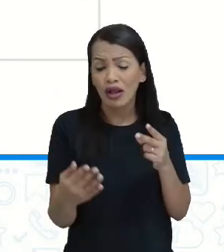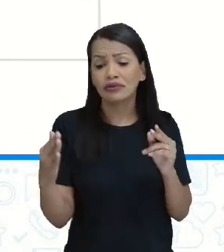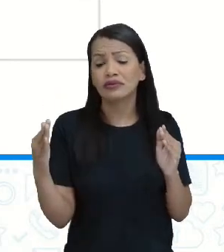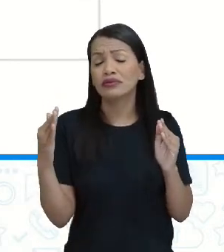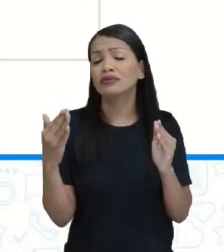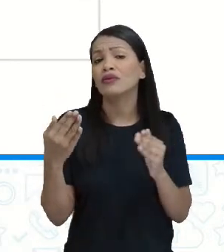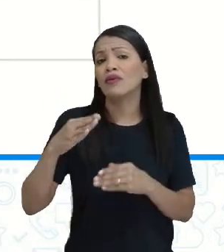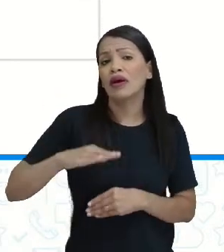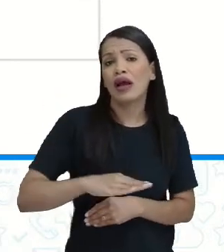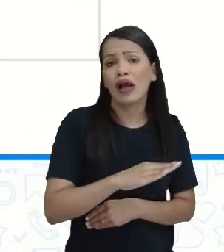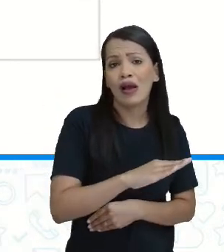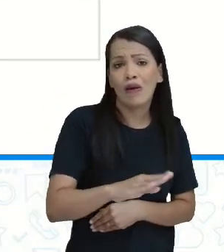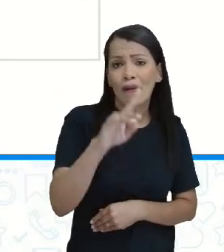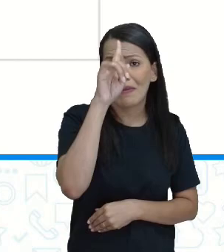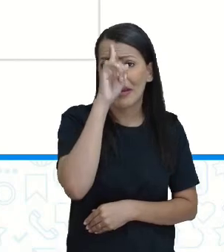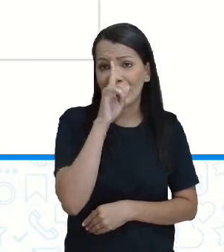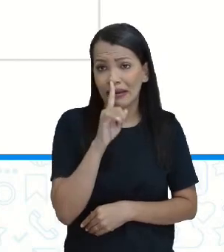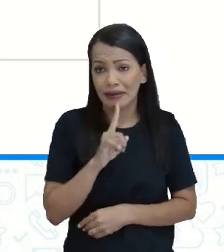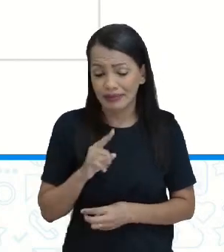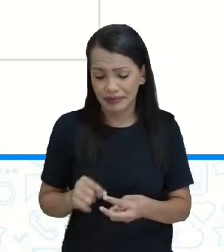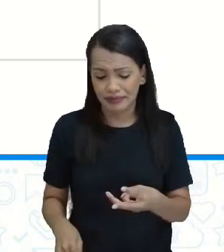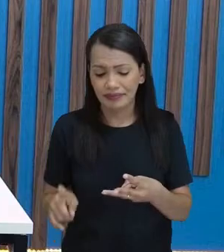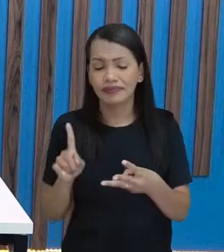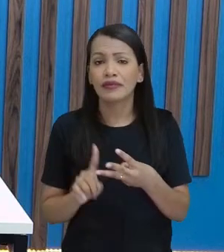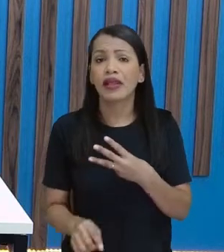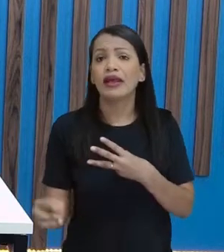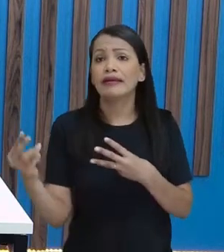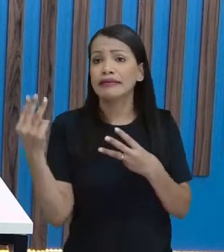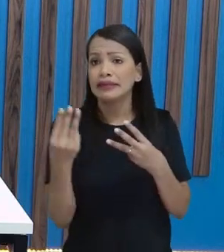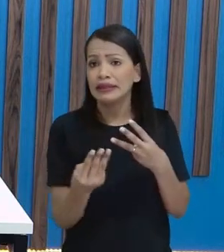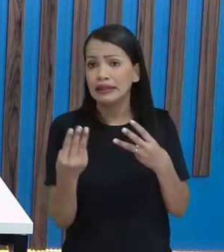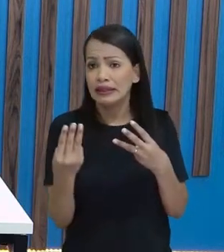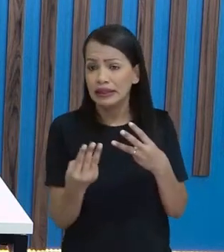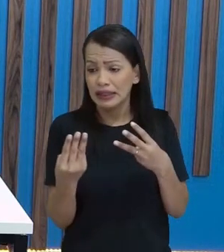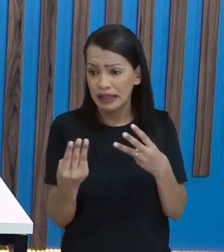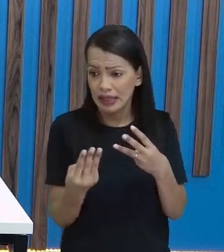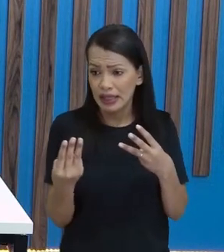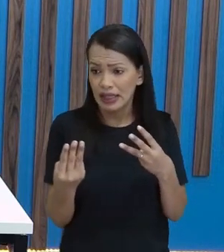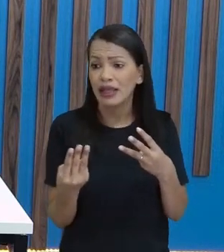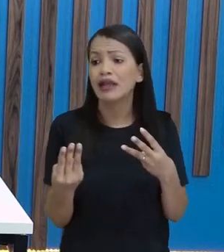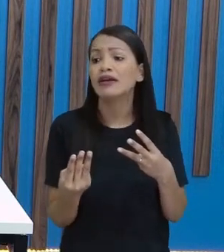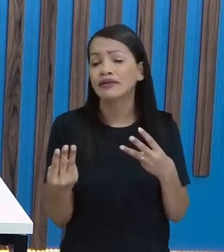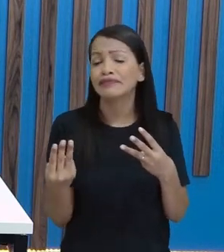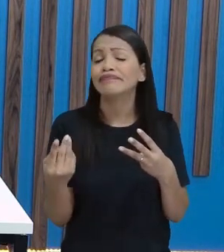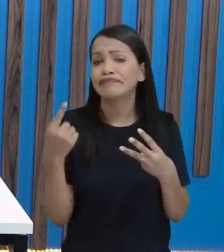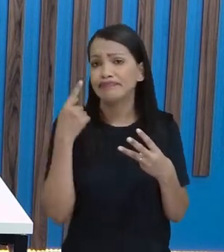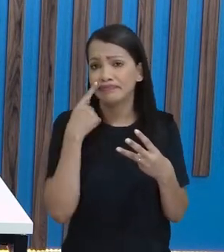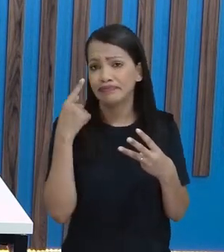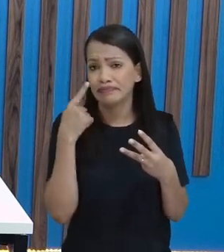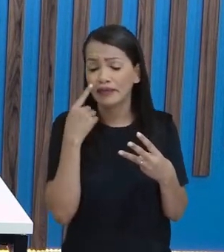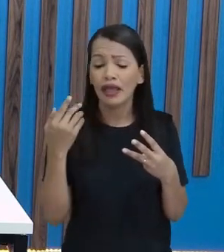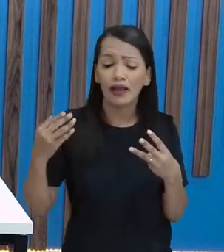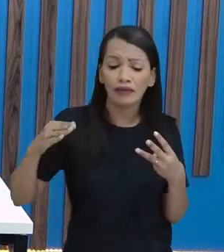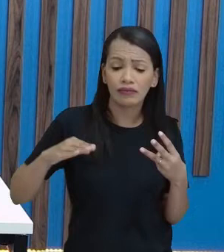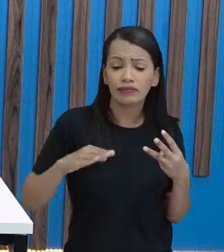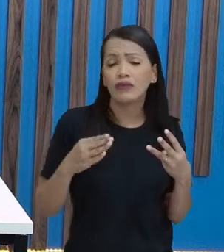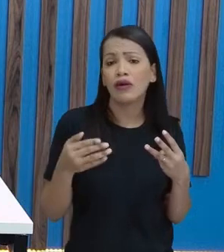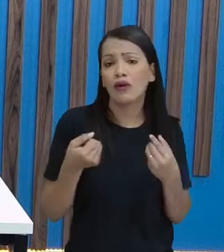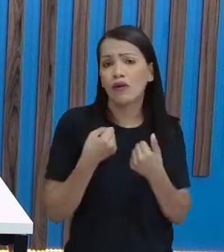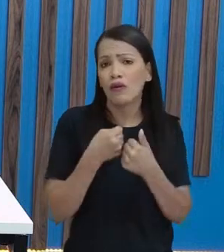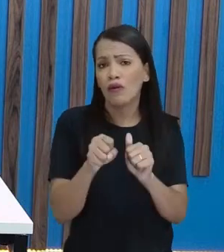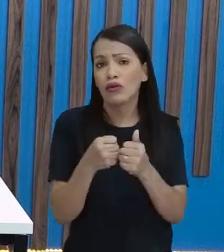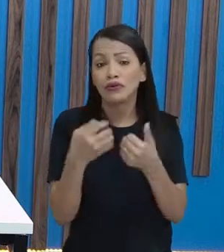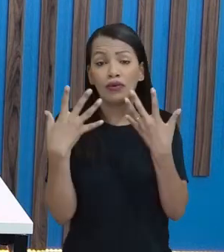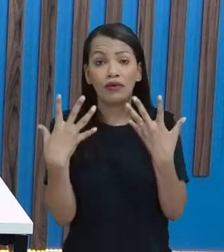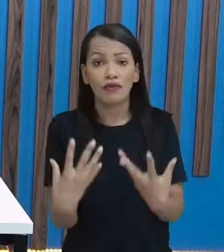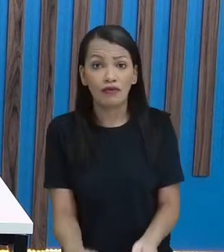3 carros, né, de um outro modelo, né? Isso aqui é carro de corrida, certo? Mas e aí eu quero saber, vamos